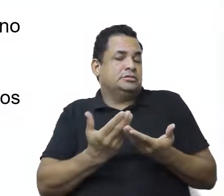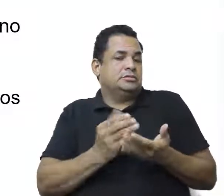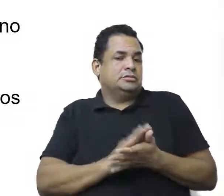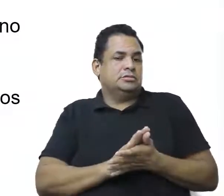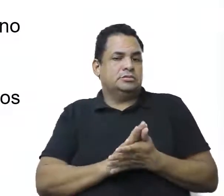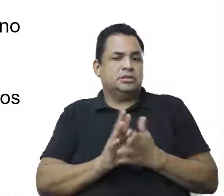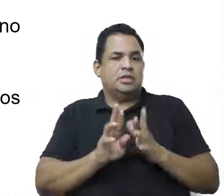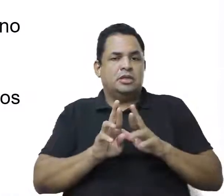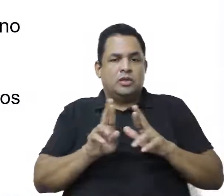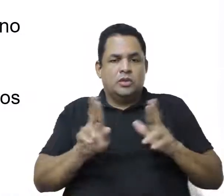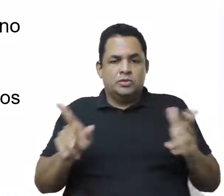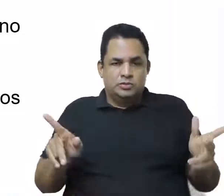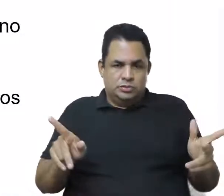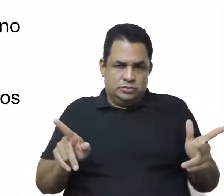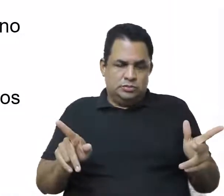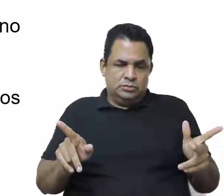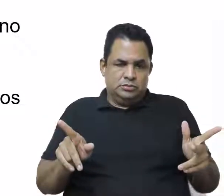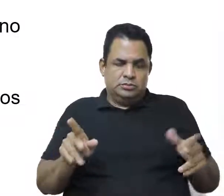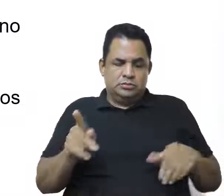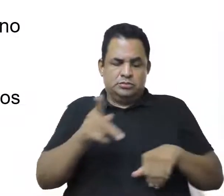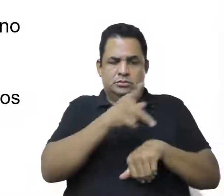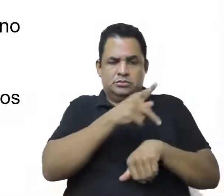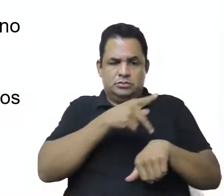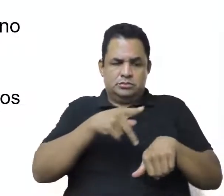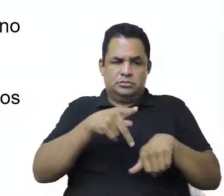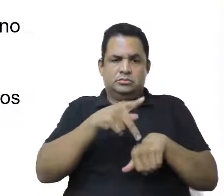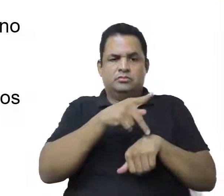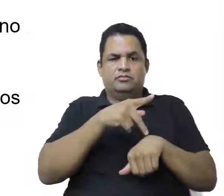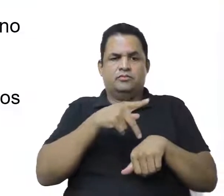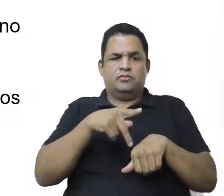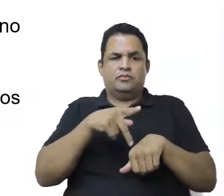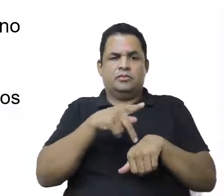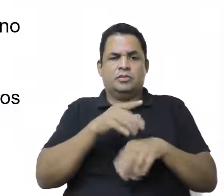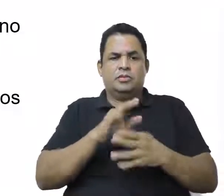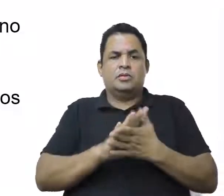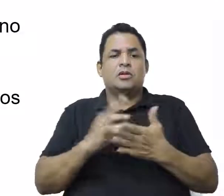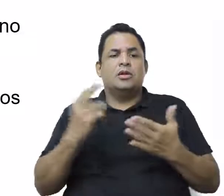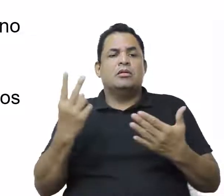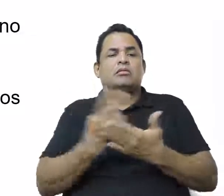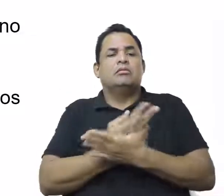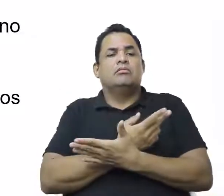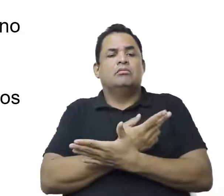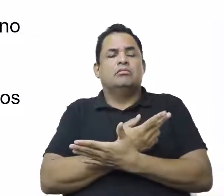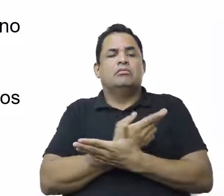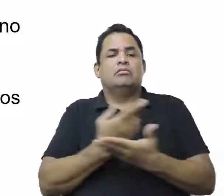aí dos países, né? Do que ocorreu